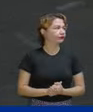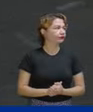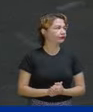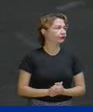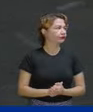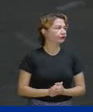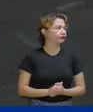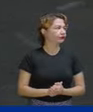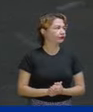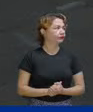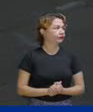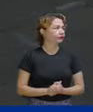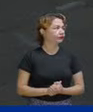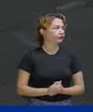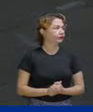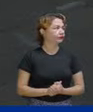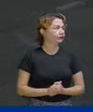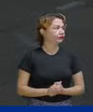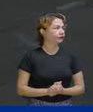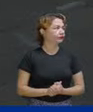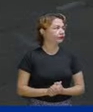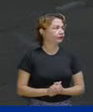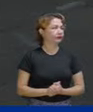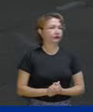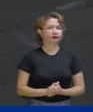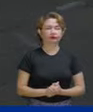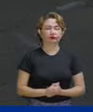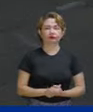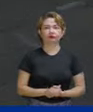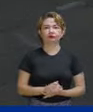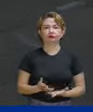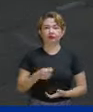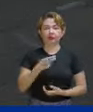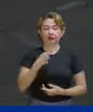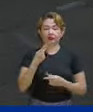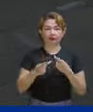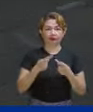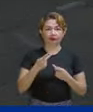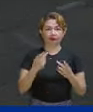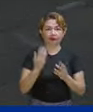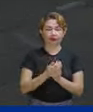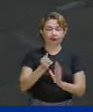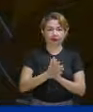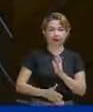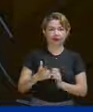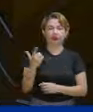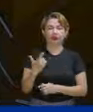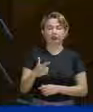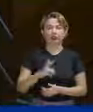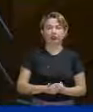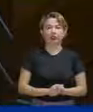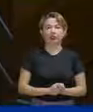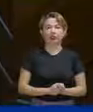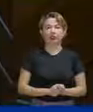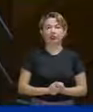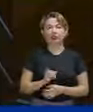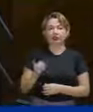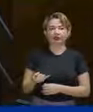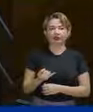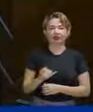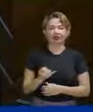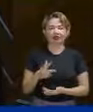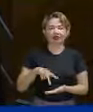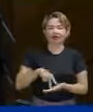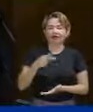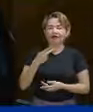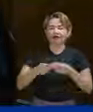Imagem ampla do Não é plenário. inconveniente, mas eu preciso levantar uma questão de fato importante. Como nos embargos nós não temos a oportunidade de sustentar,